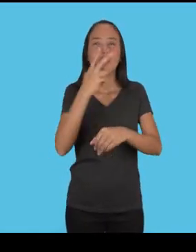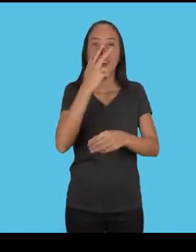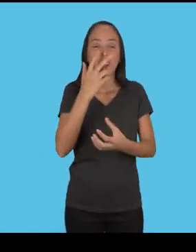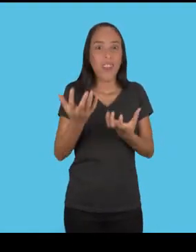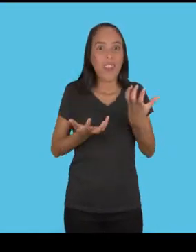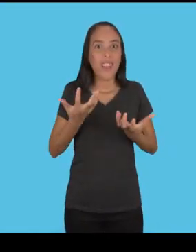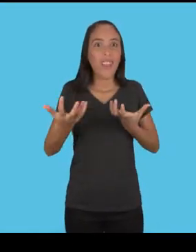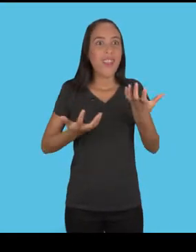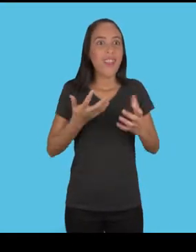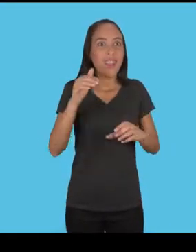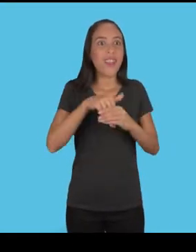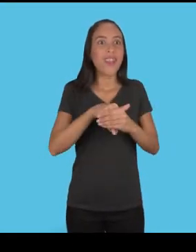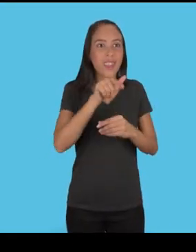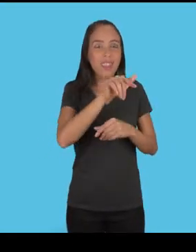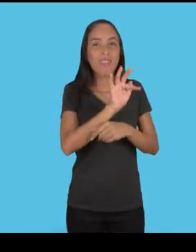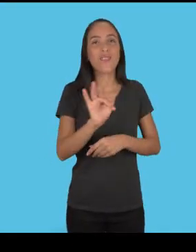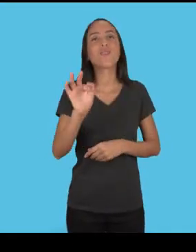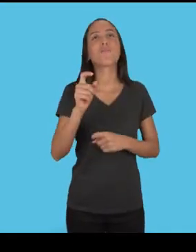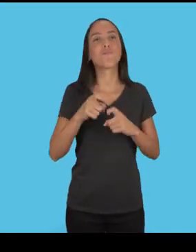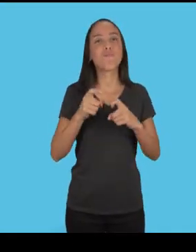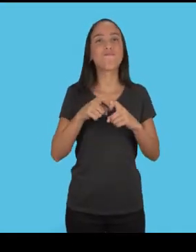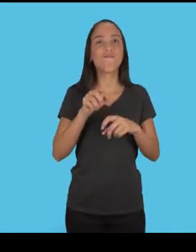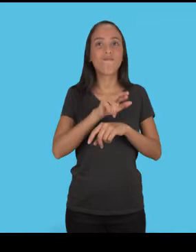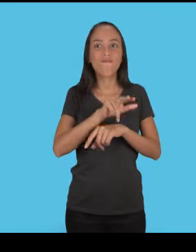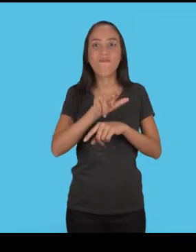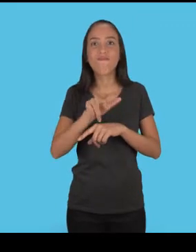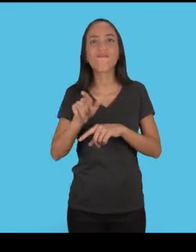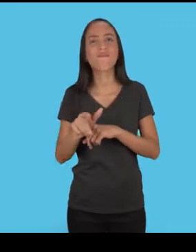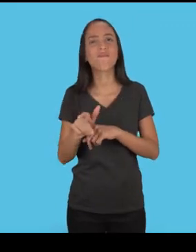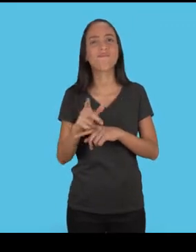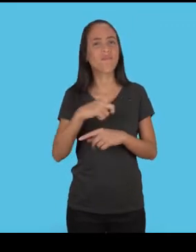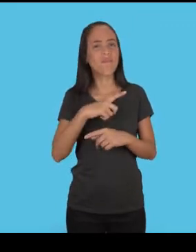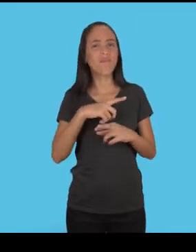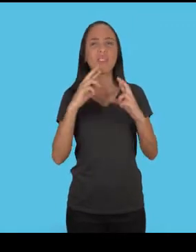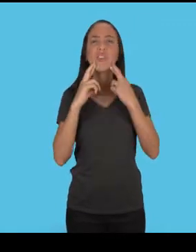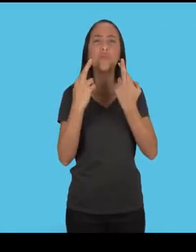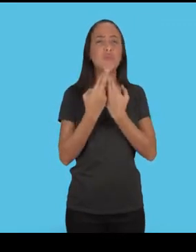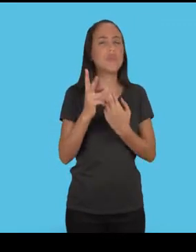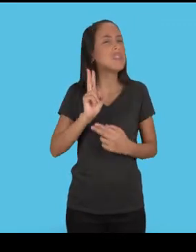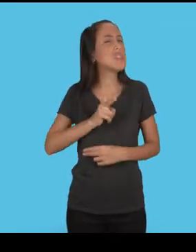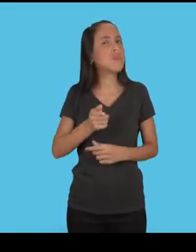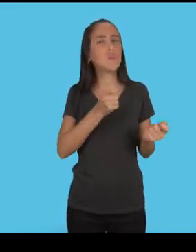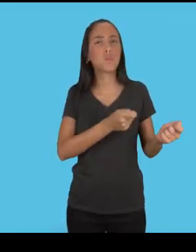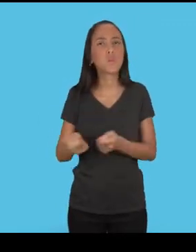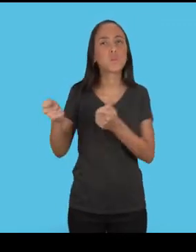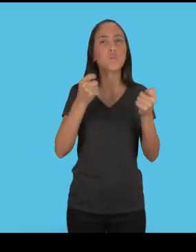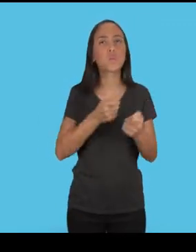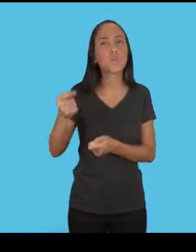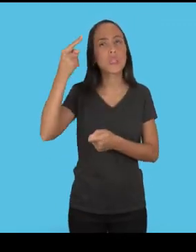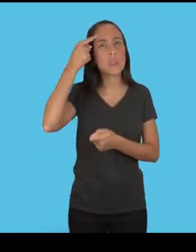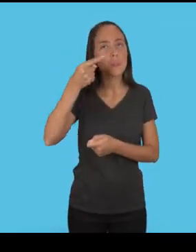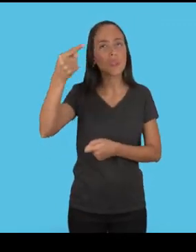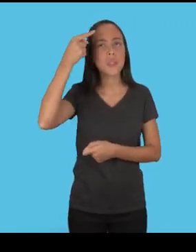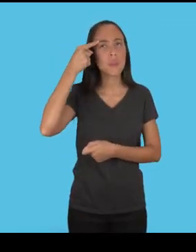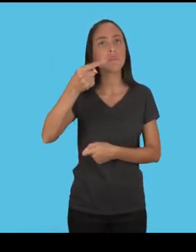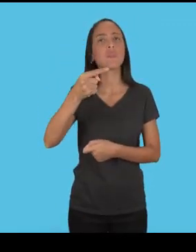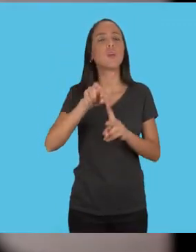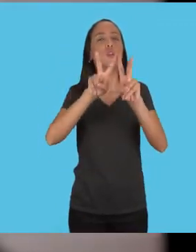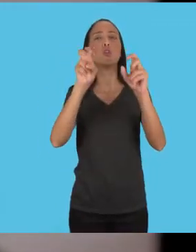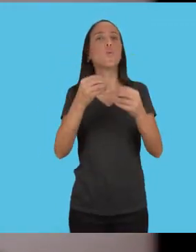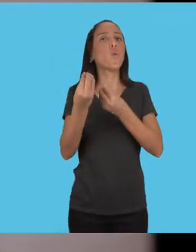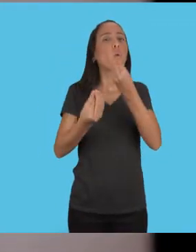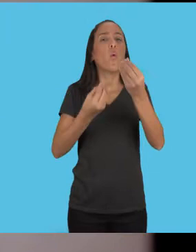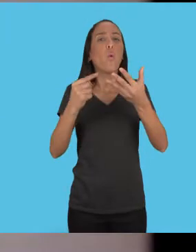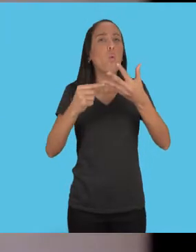Medicina. E nós tínhamos reuniões muito frequentes, semanais, sobre aspectos novos da